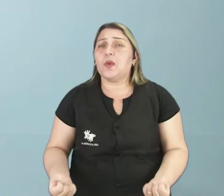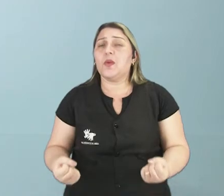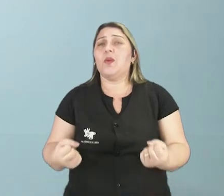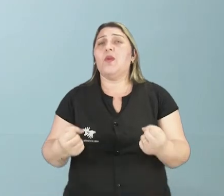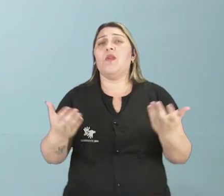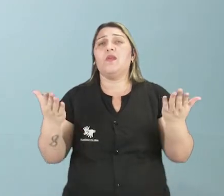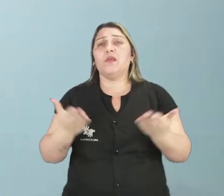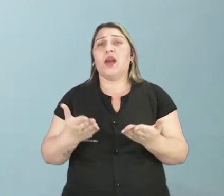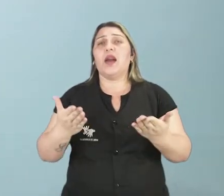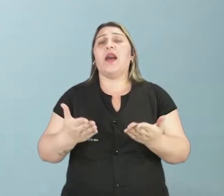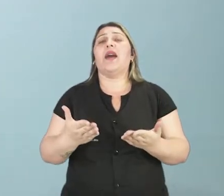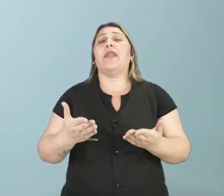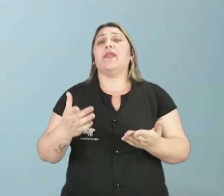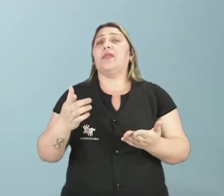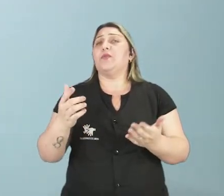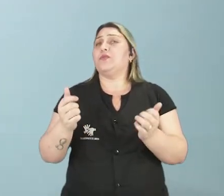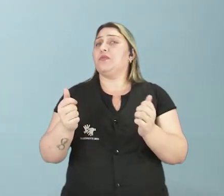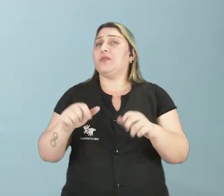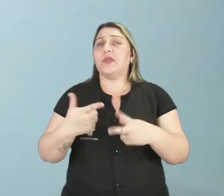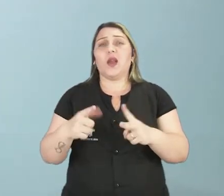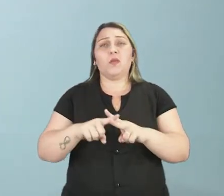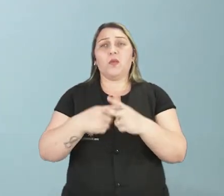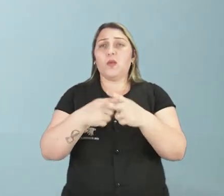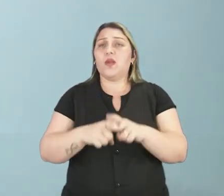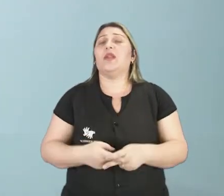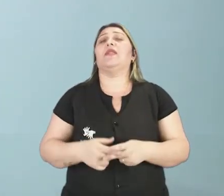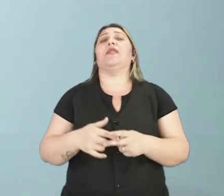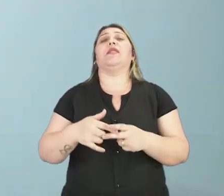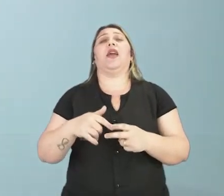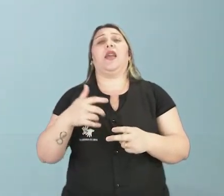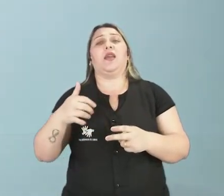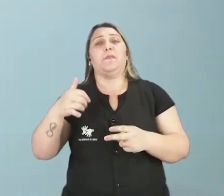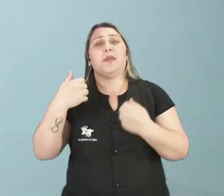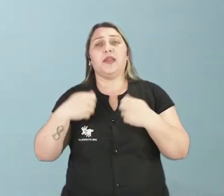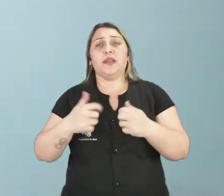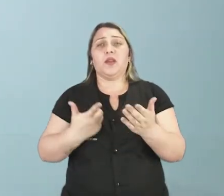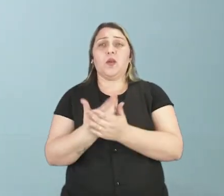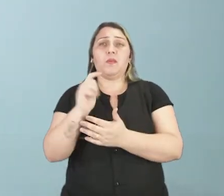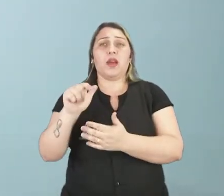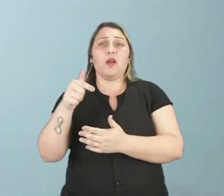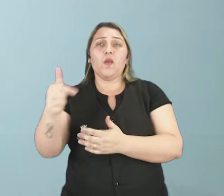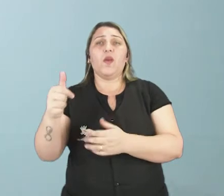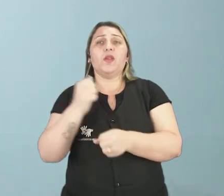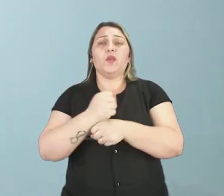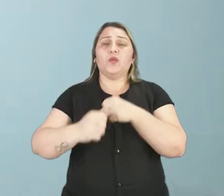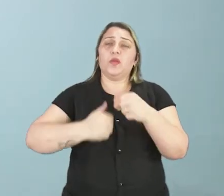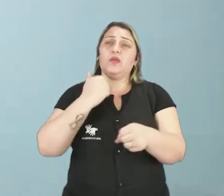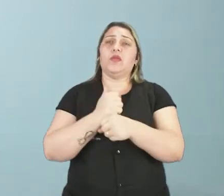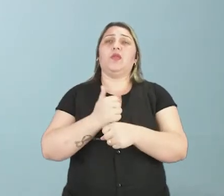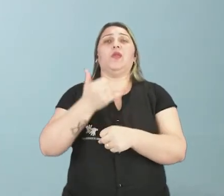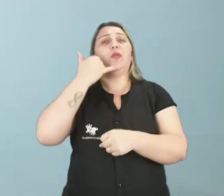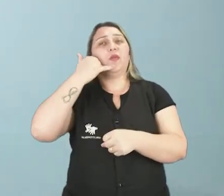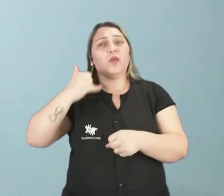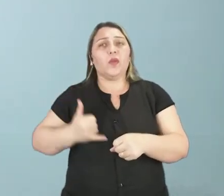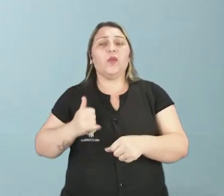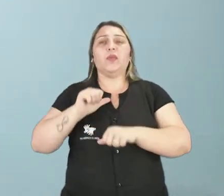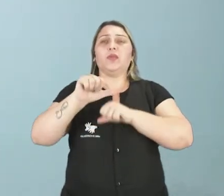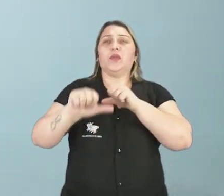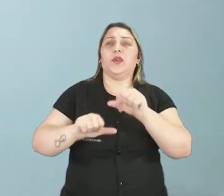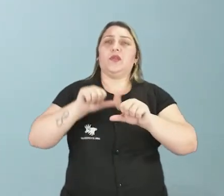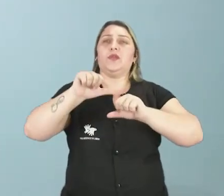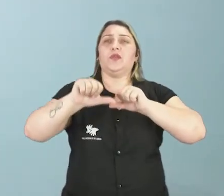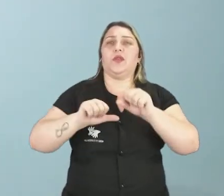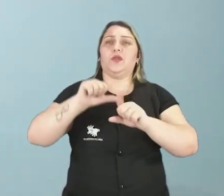oferta outro celular, e assim você vai virando um ciclo vicioso, todos os anos você tem um celular, todos os anos você vai trocando, e às